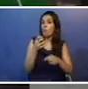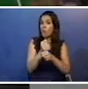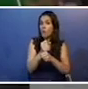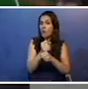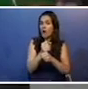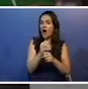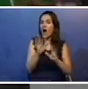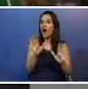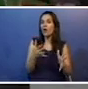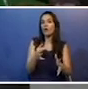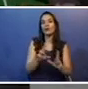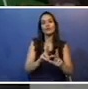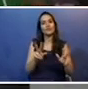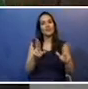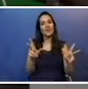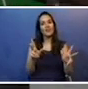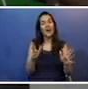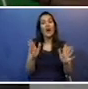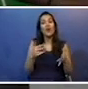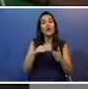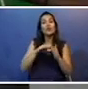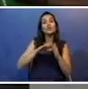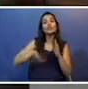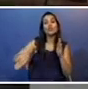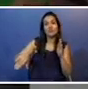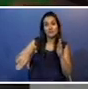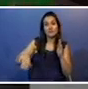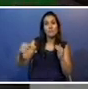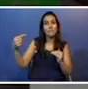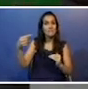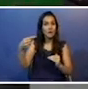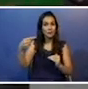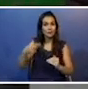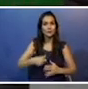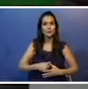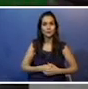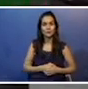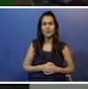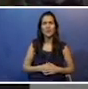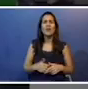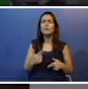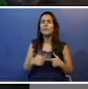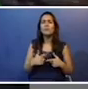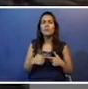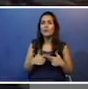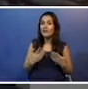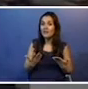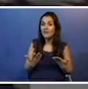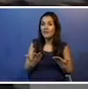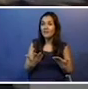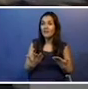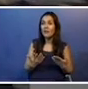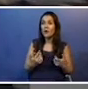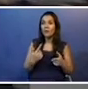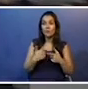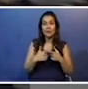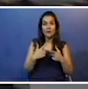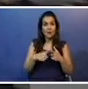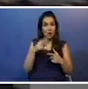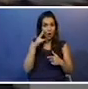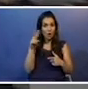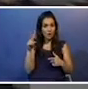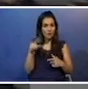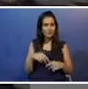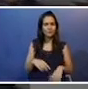vamos subtrair, ou seja, tirar, fazer uma continha de menos. Por quê, professora? Porque, olha,